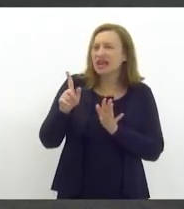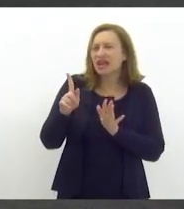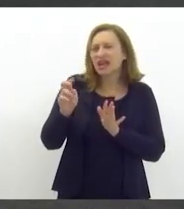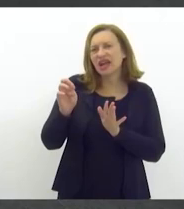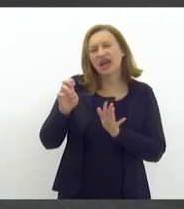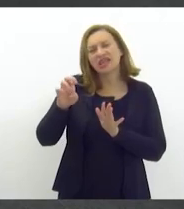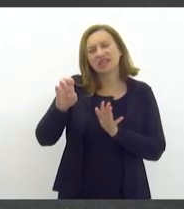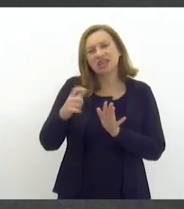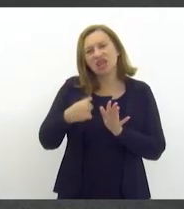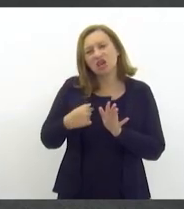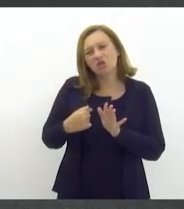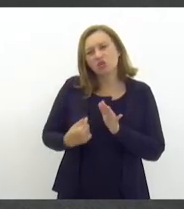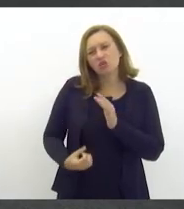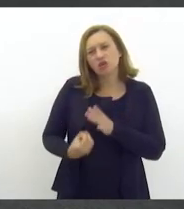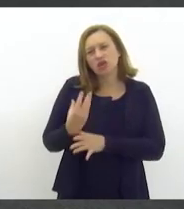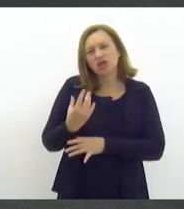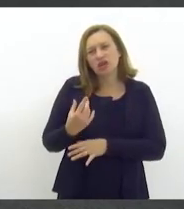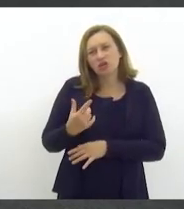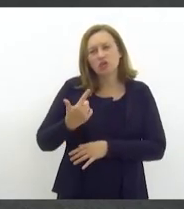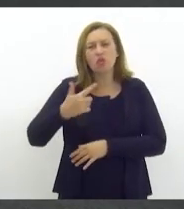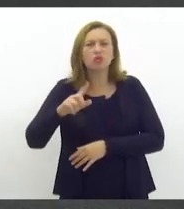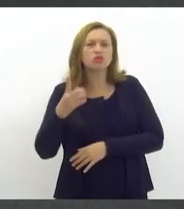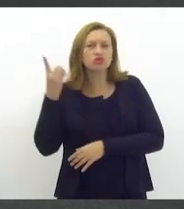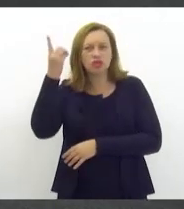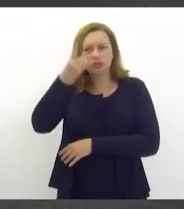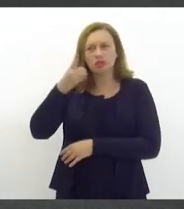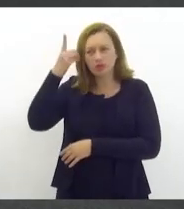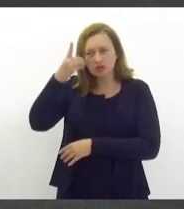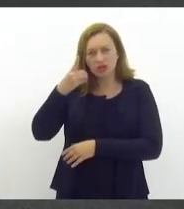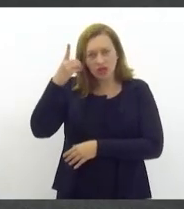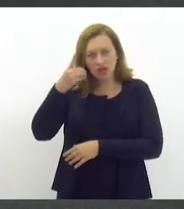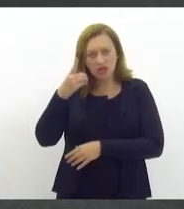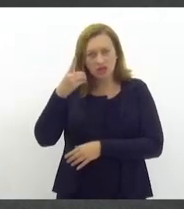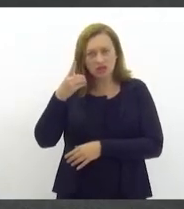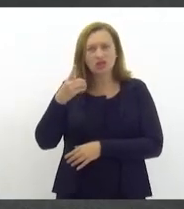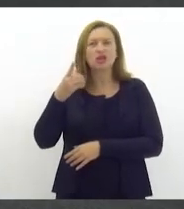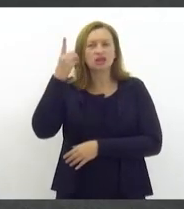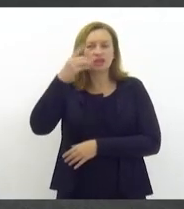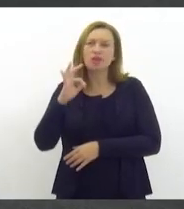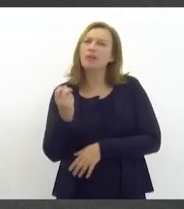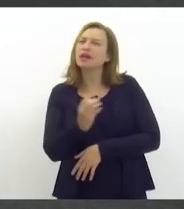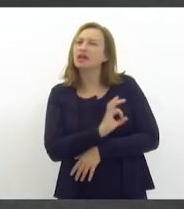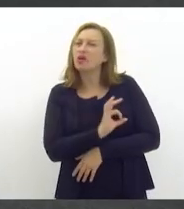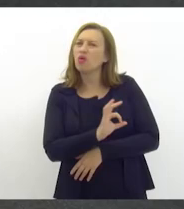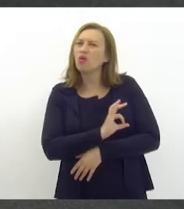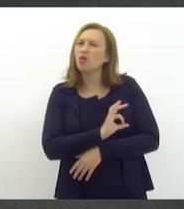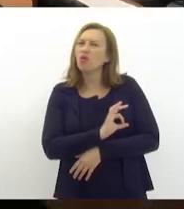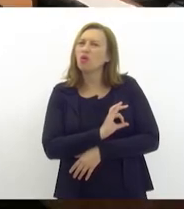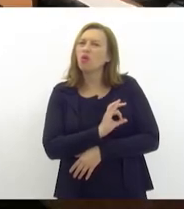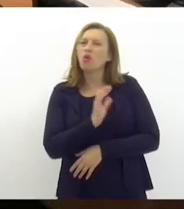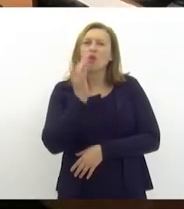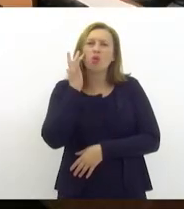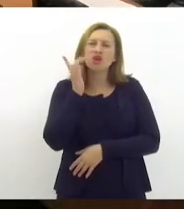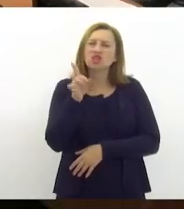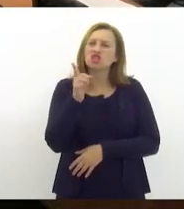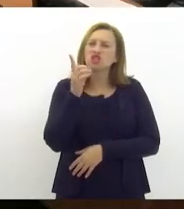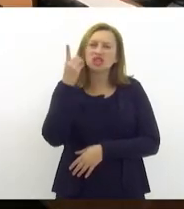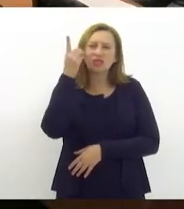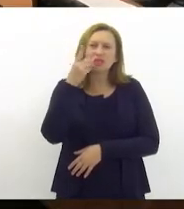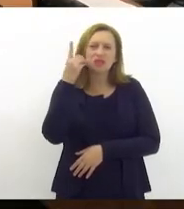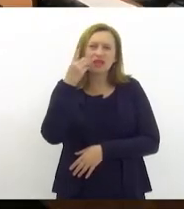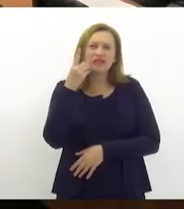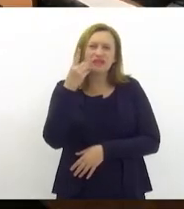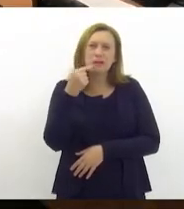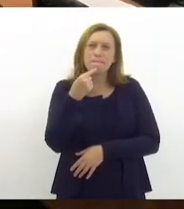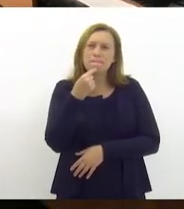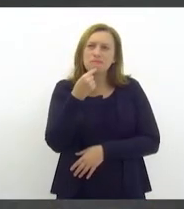sou coautor com vários deputados, entre as quais a deputada Marta Rocha, tem a impressão deputada também